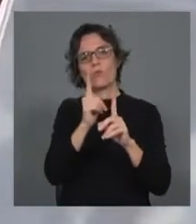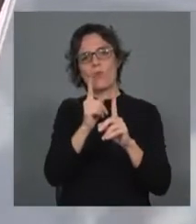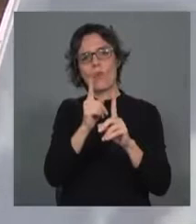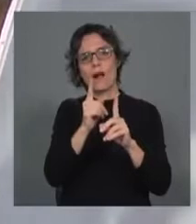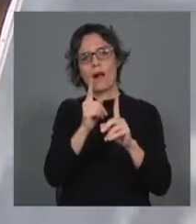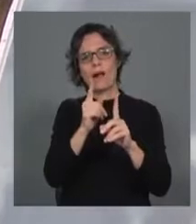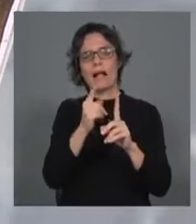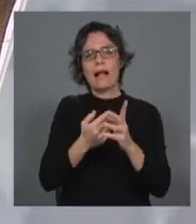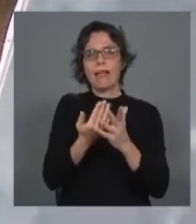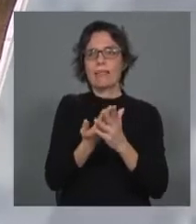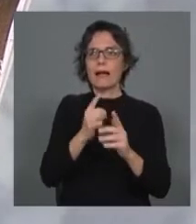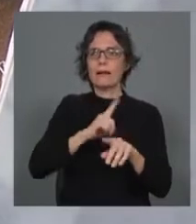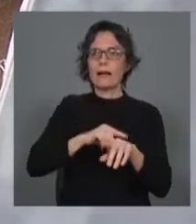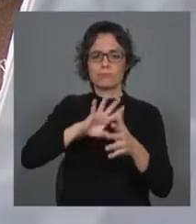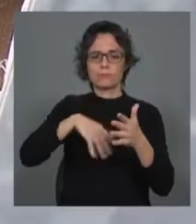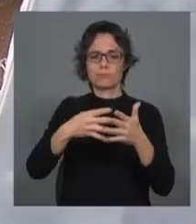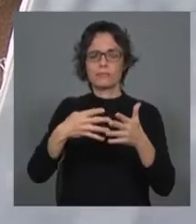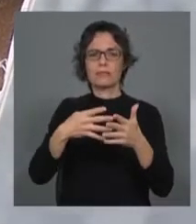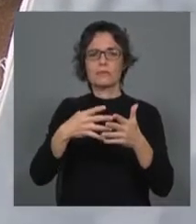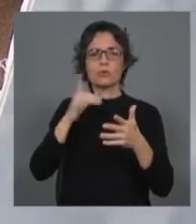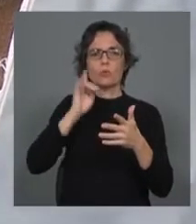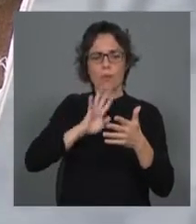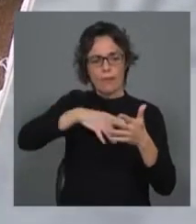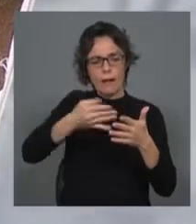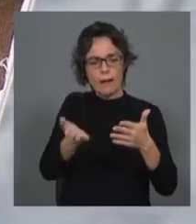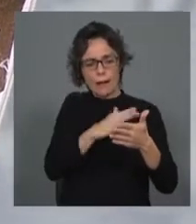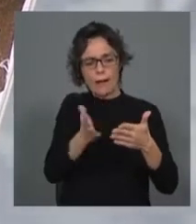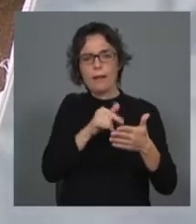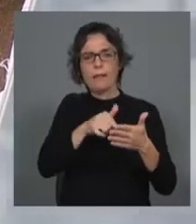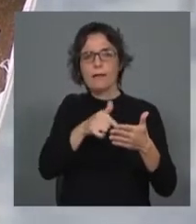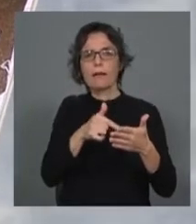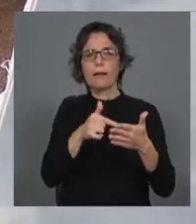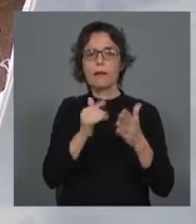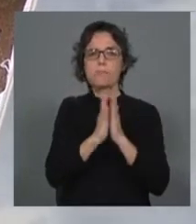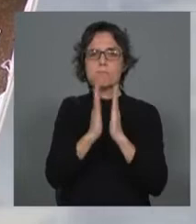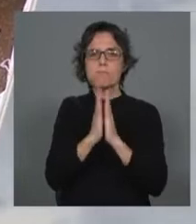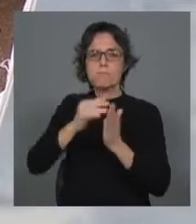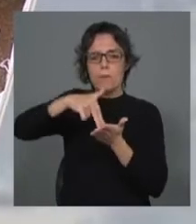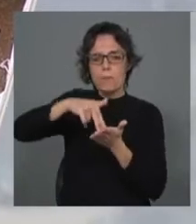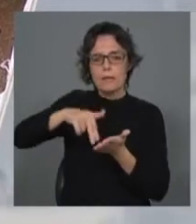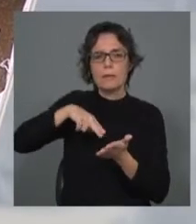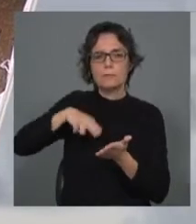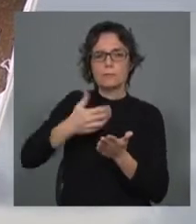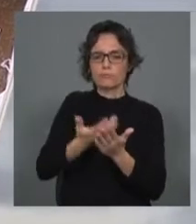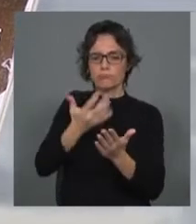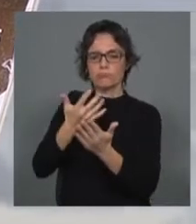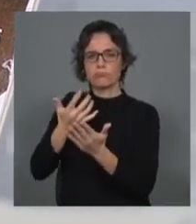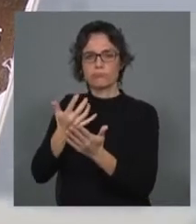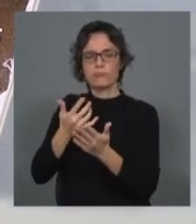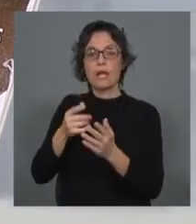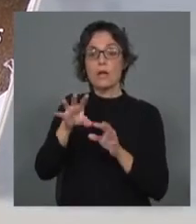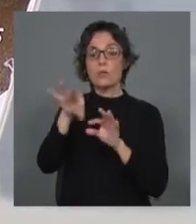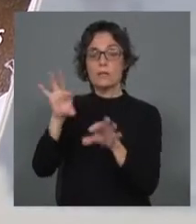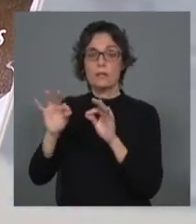de diálogo interreligioso. E com isso selecionamos as religiões mais presentes ou mais representativas em